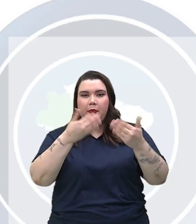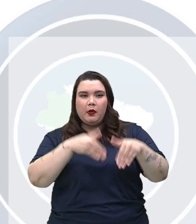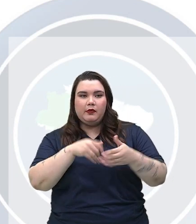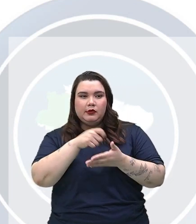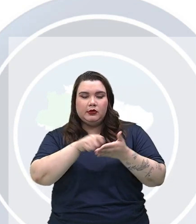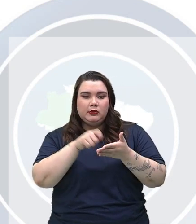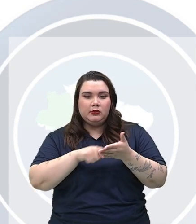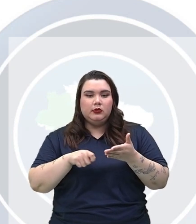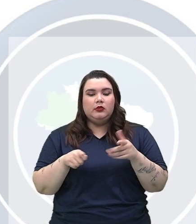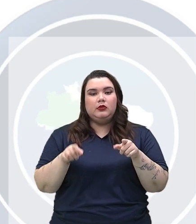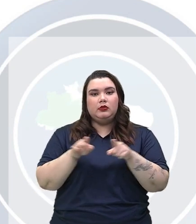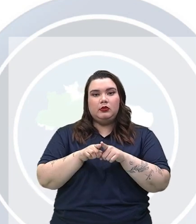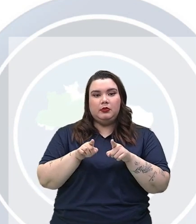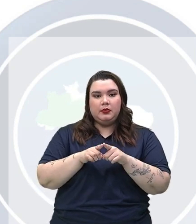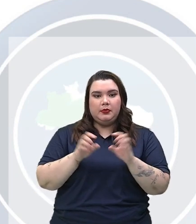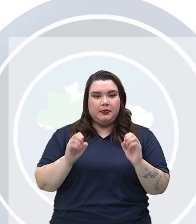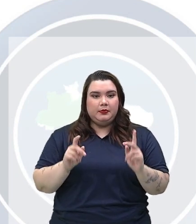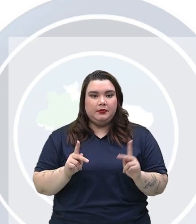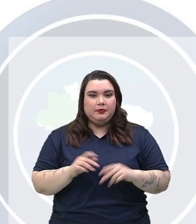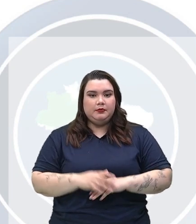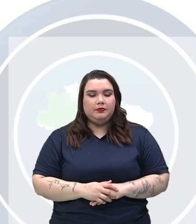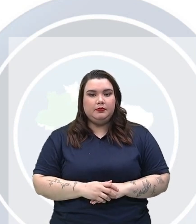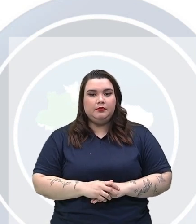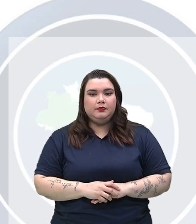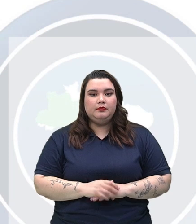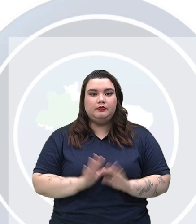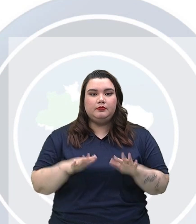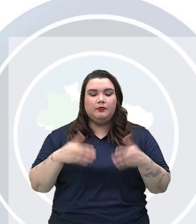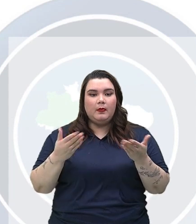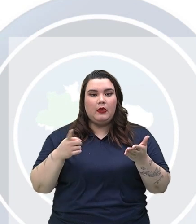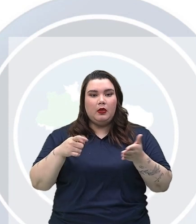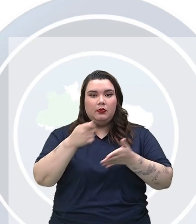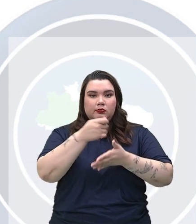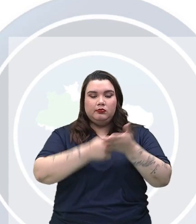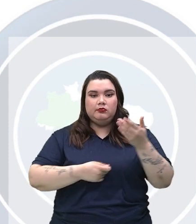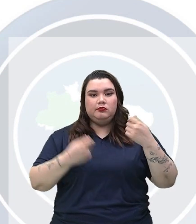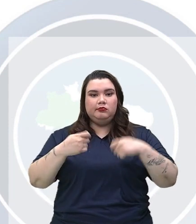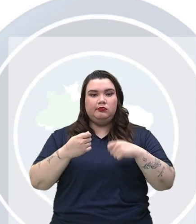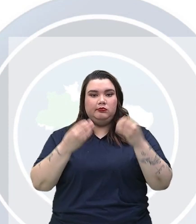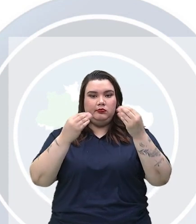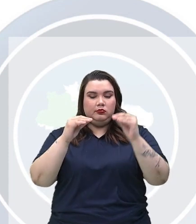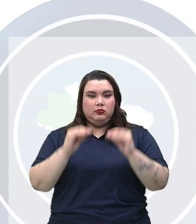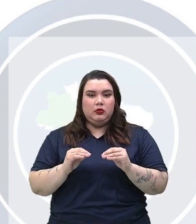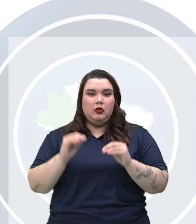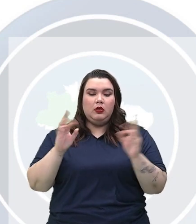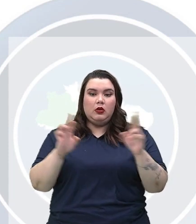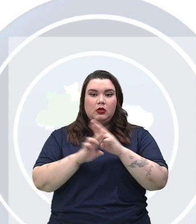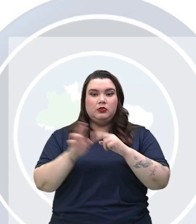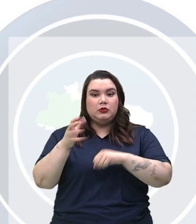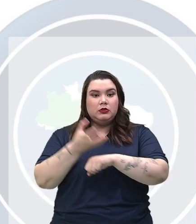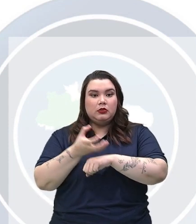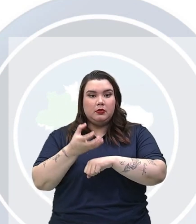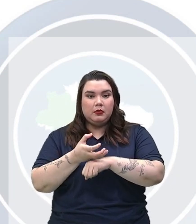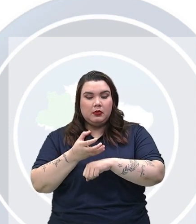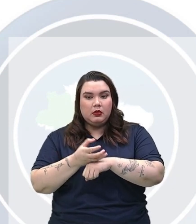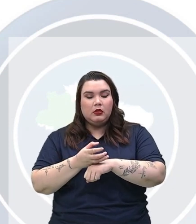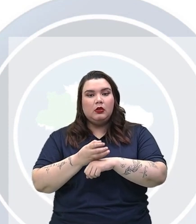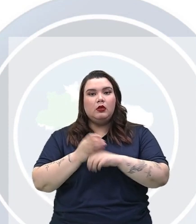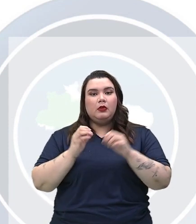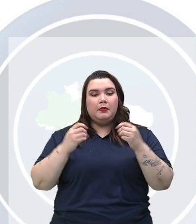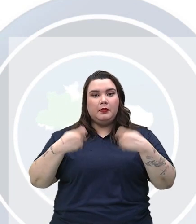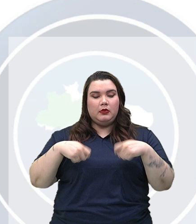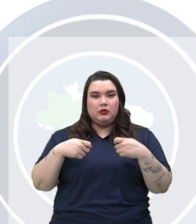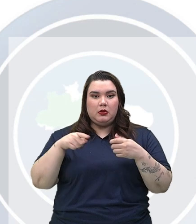tá bom? Ok? Gente, as fichas, elas devem ser preenchidas por componente curricular, essa